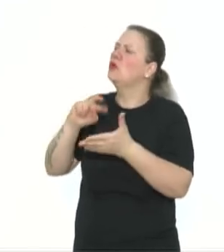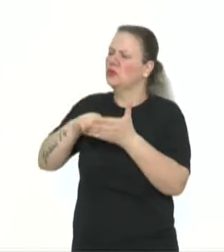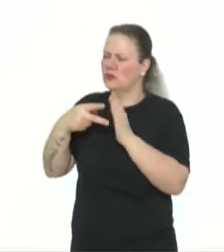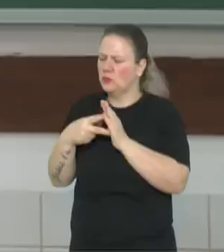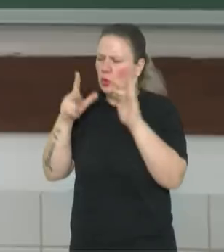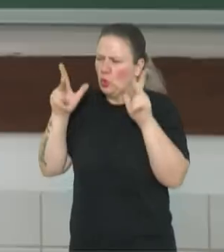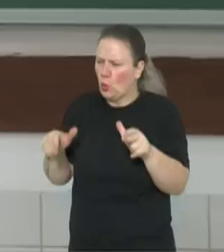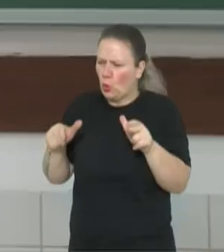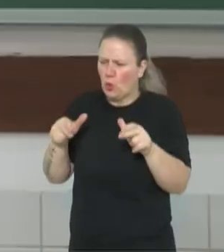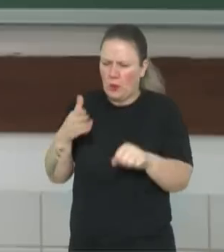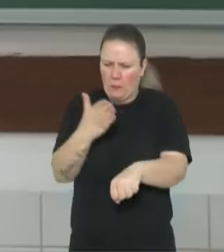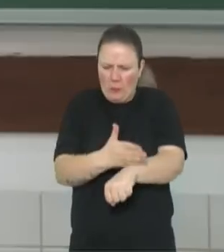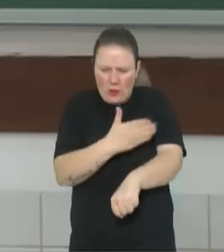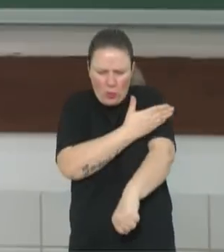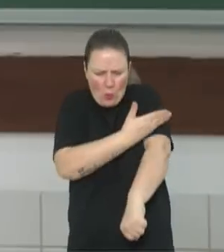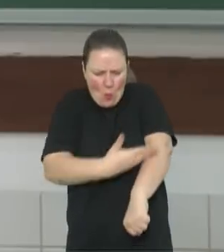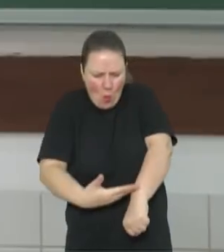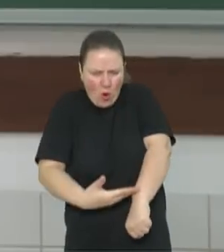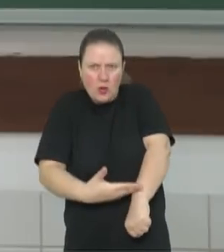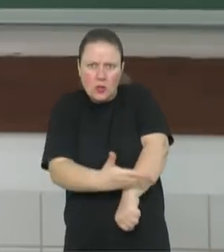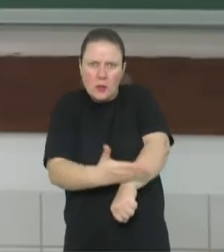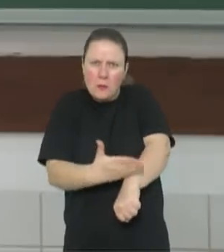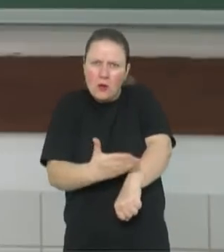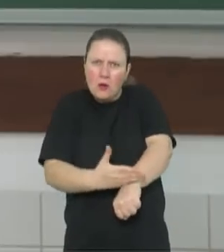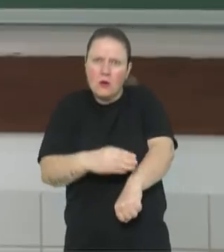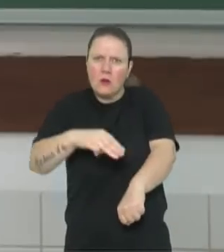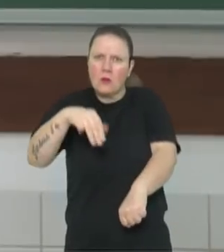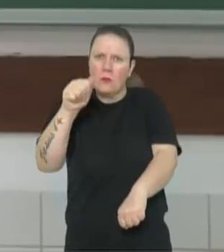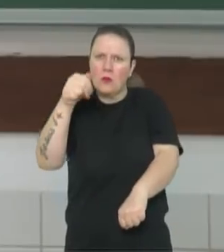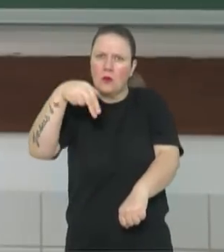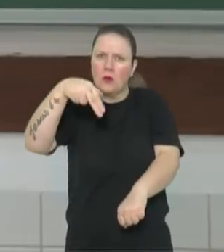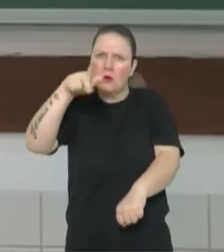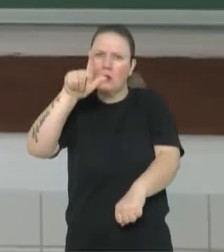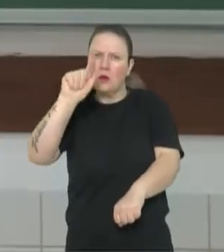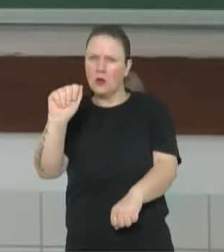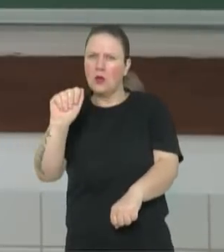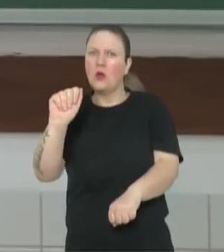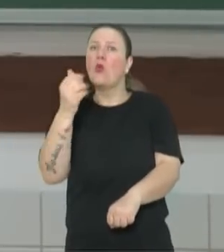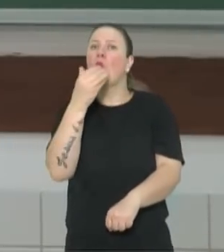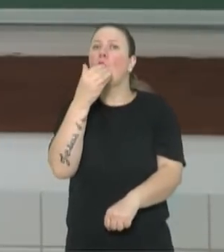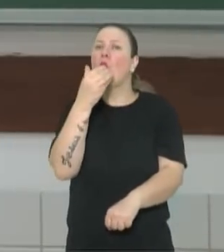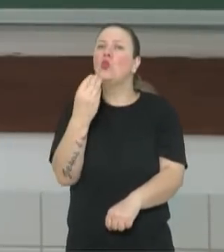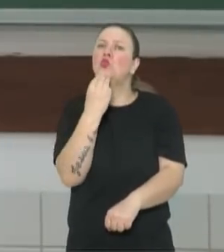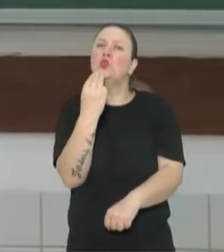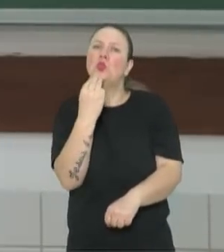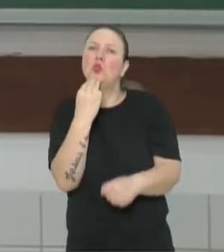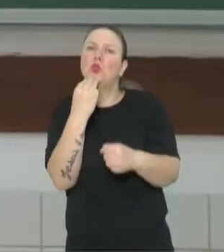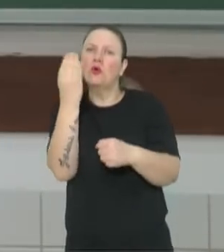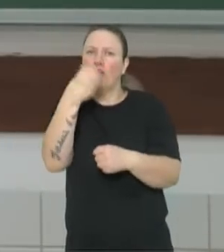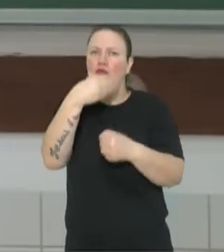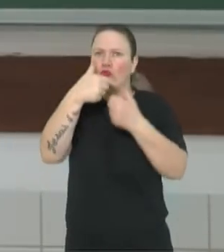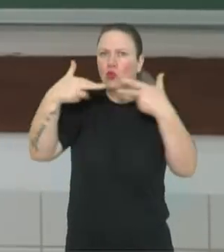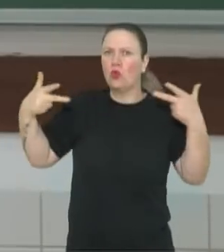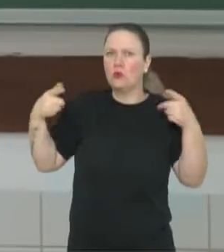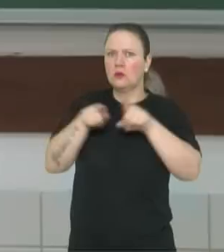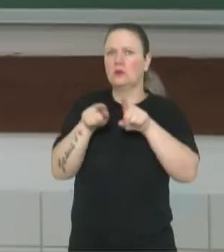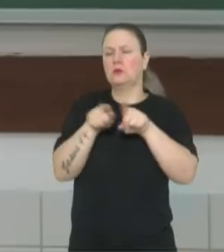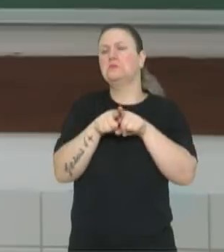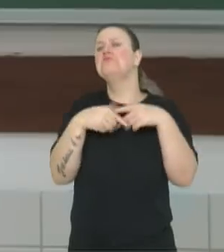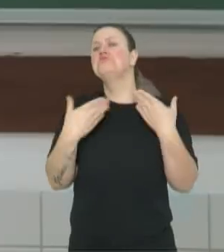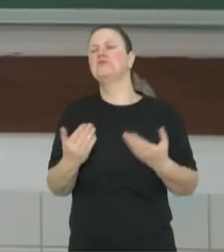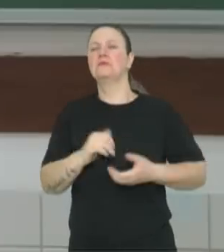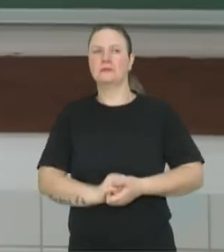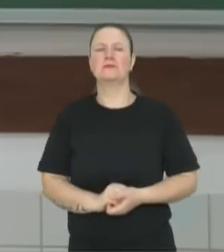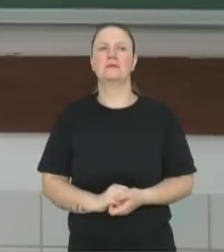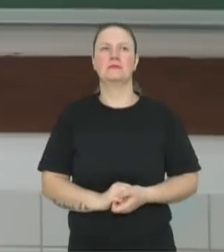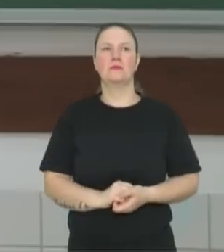sentido, tipo manga de fruta, manga da blusa, certo? Então, essas são as nossas palavras polissêmicas. Vamos dar uma voltadinha